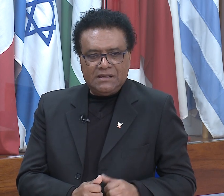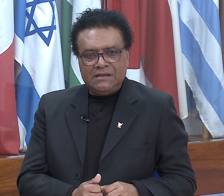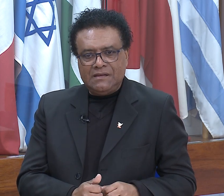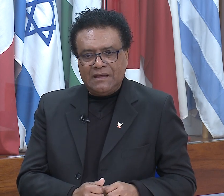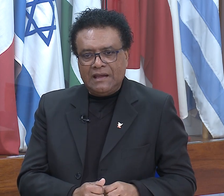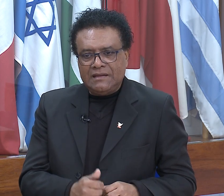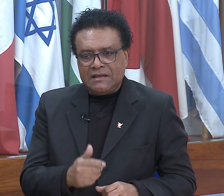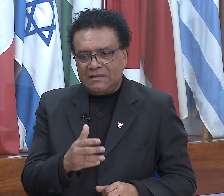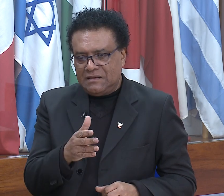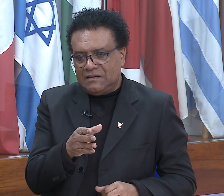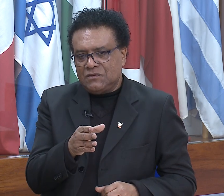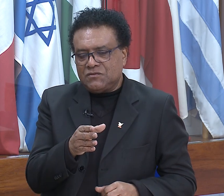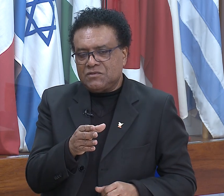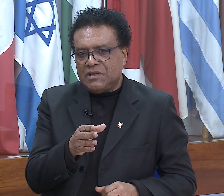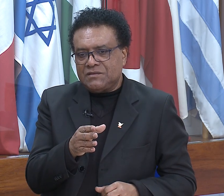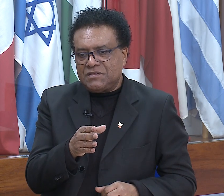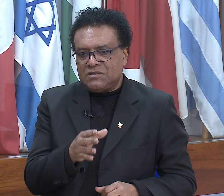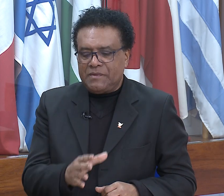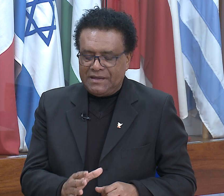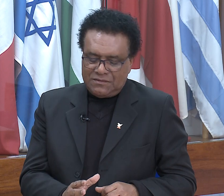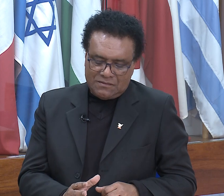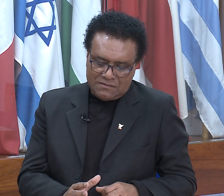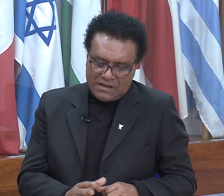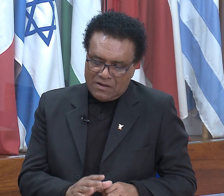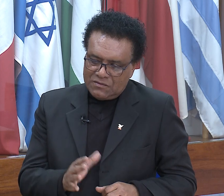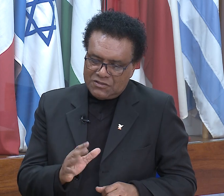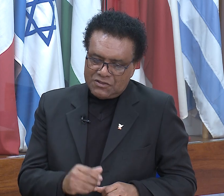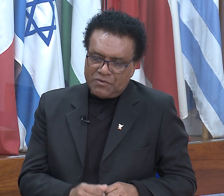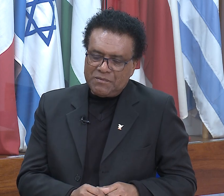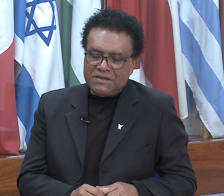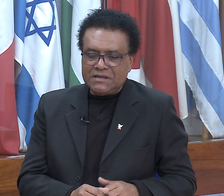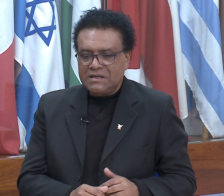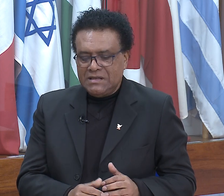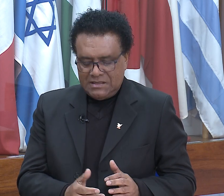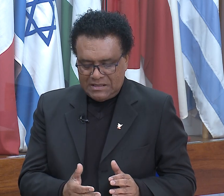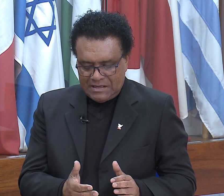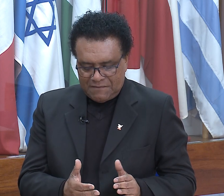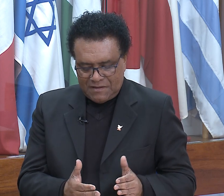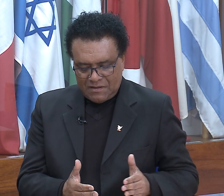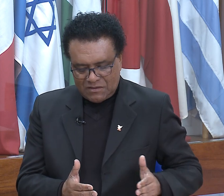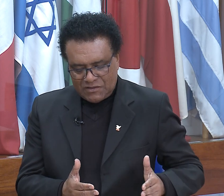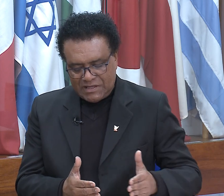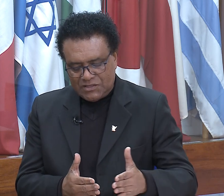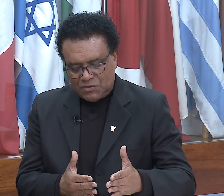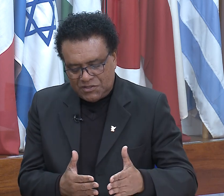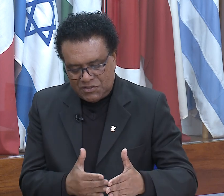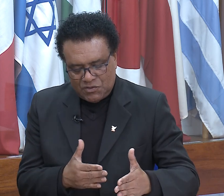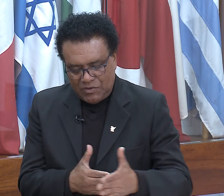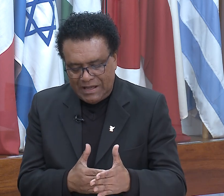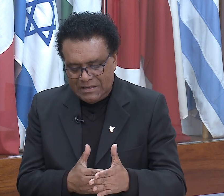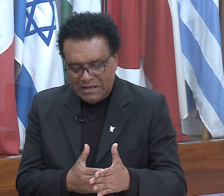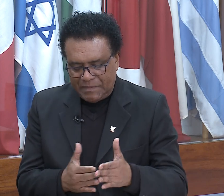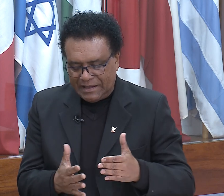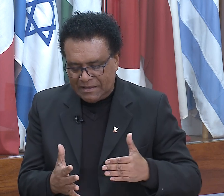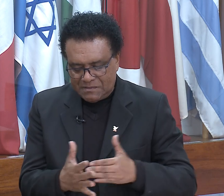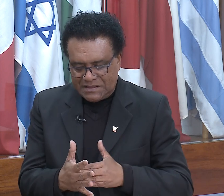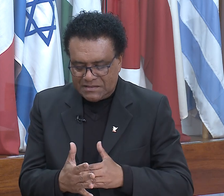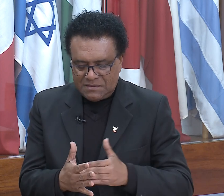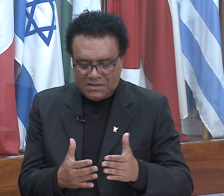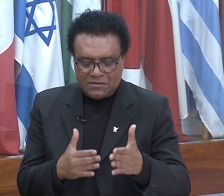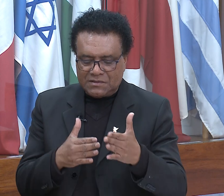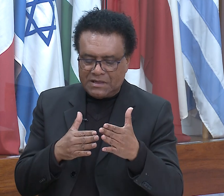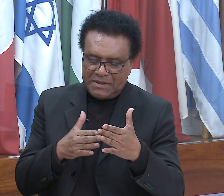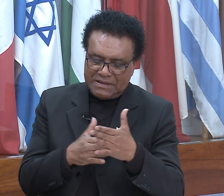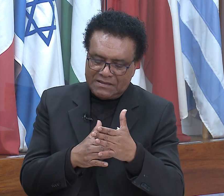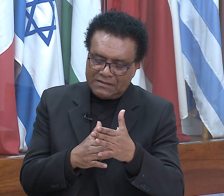e ali na nos fundos do Cícero Barreto um carro Dirigir para uma menina veio em alta velocidade eu consegui segurar para que ela não